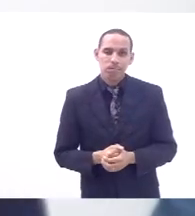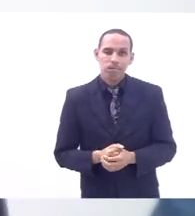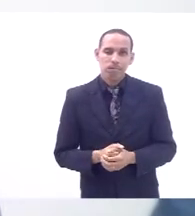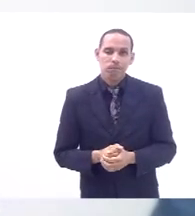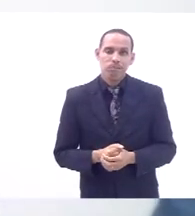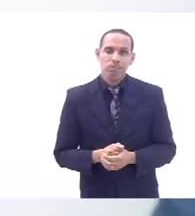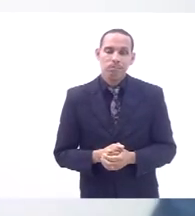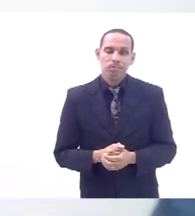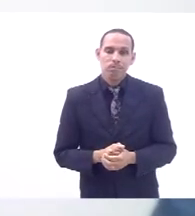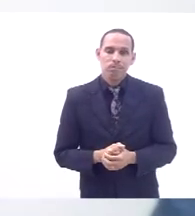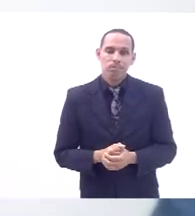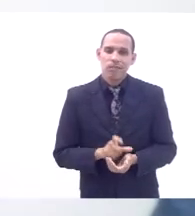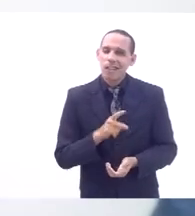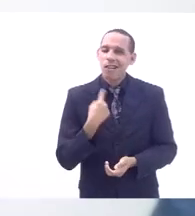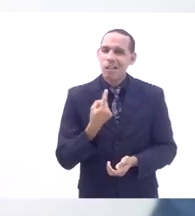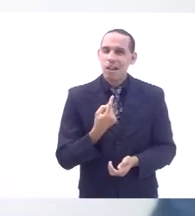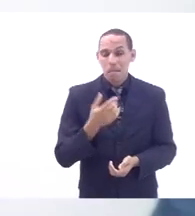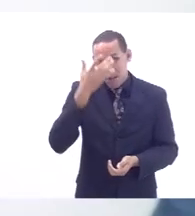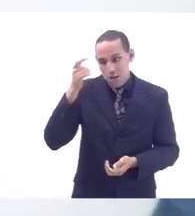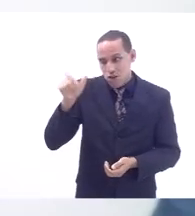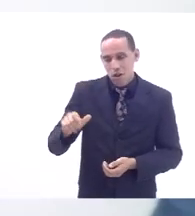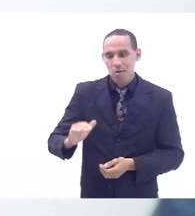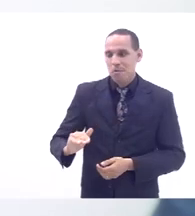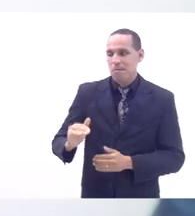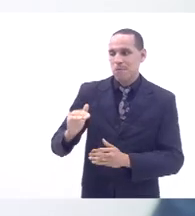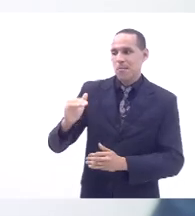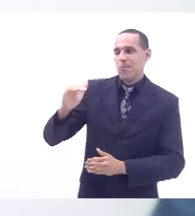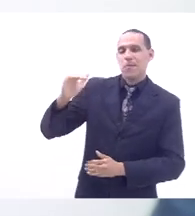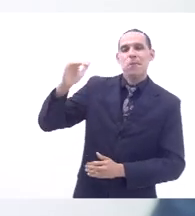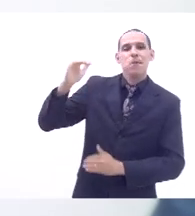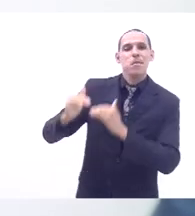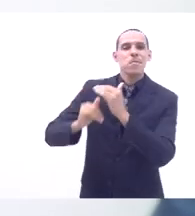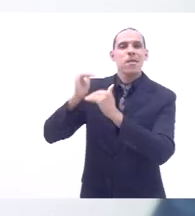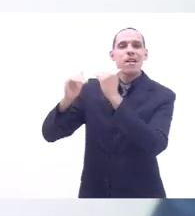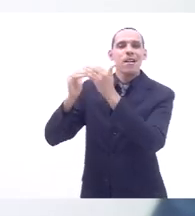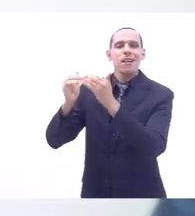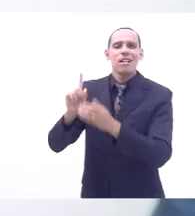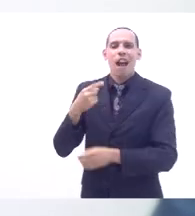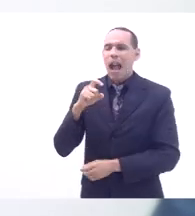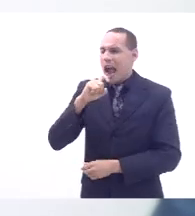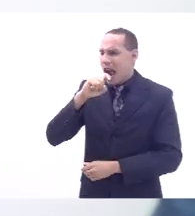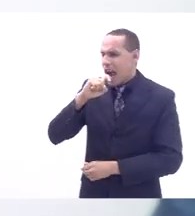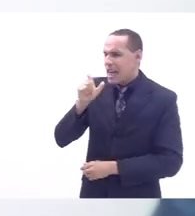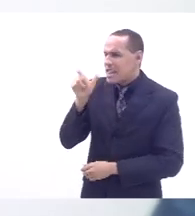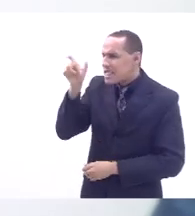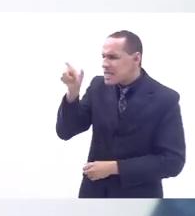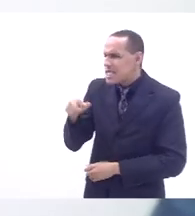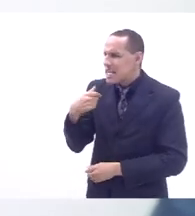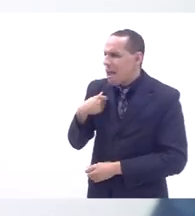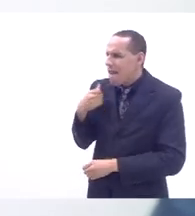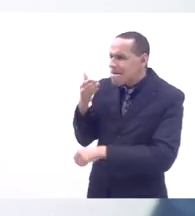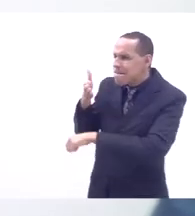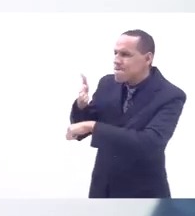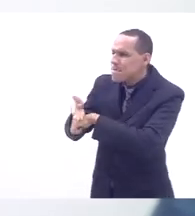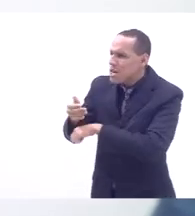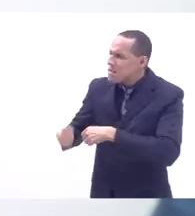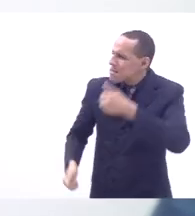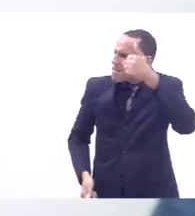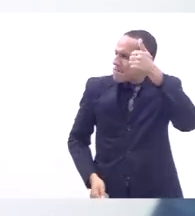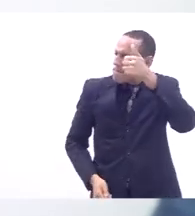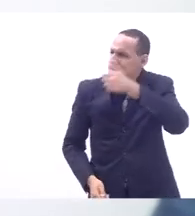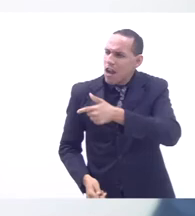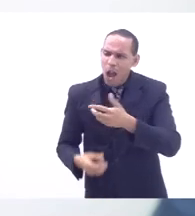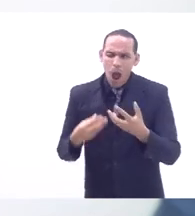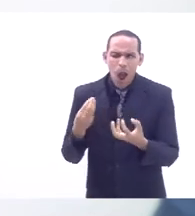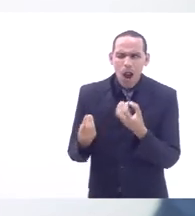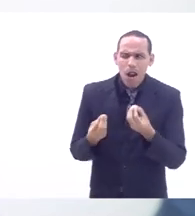outro. Quando alguém cresce, a primeira coisa que vem em nossa cabeça é a inveja de como posso crescer mais do que essa pessoa, como essa pessoa tem